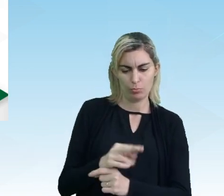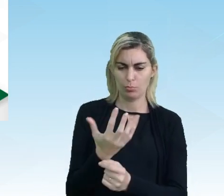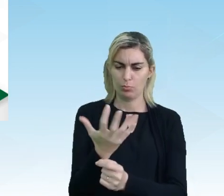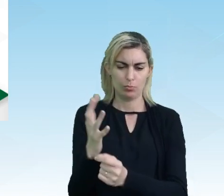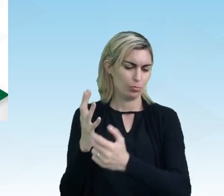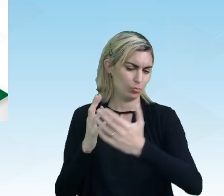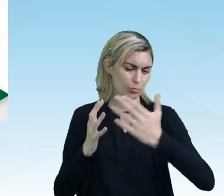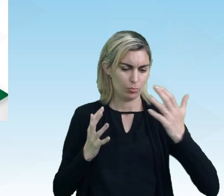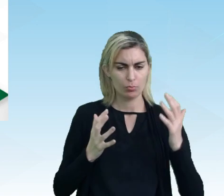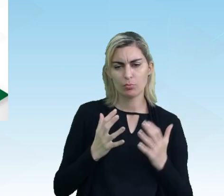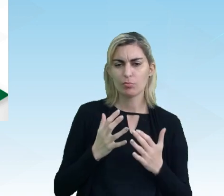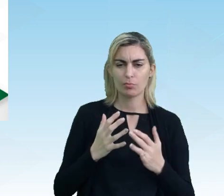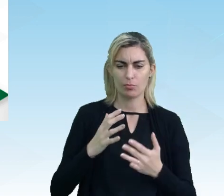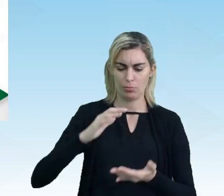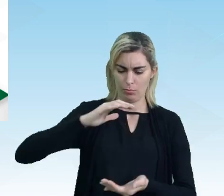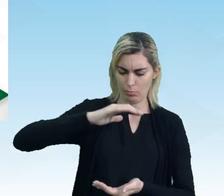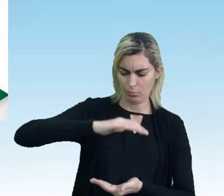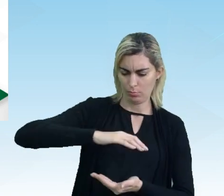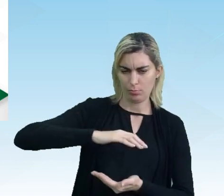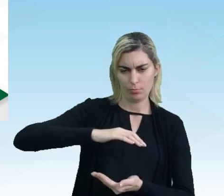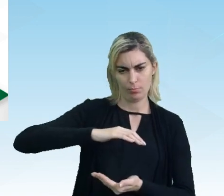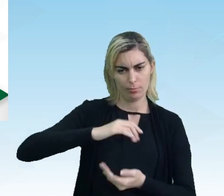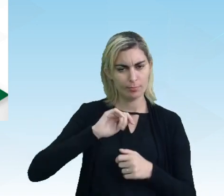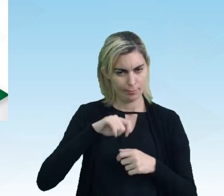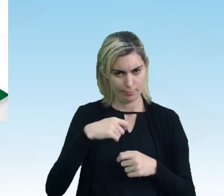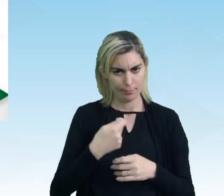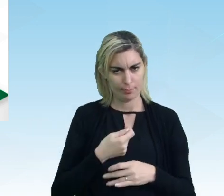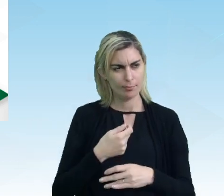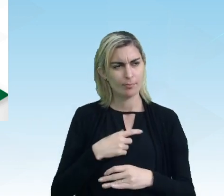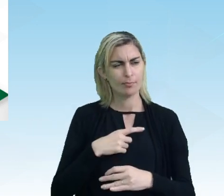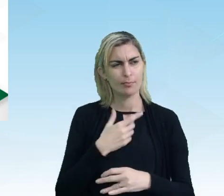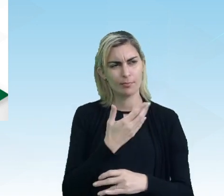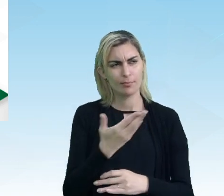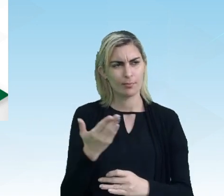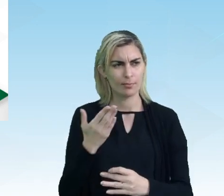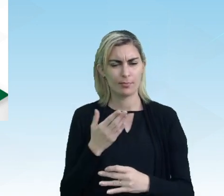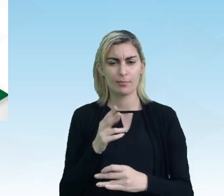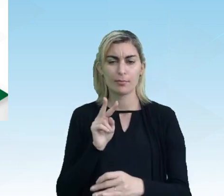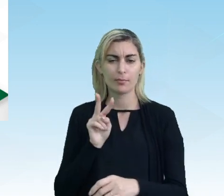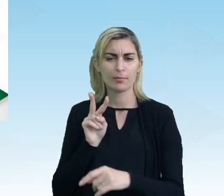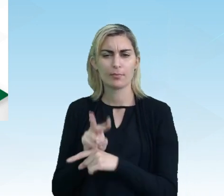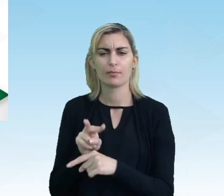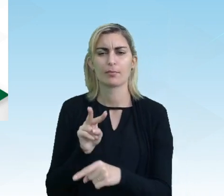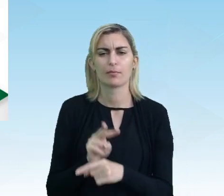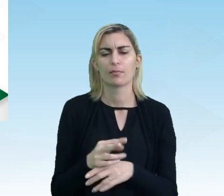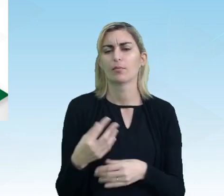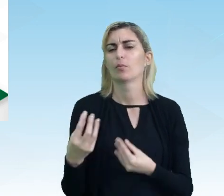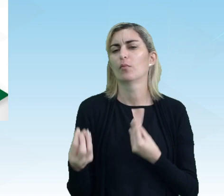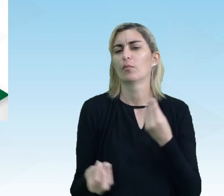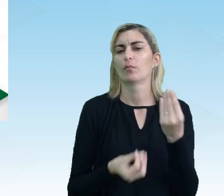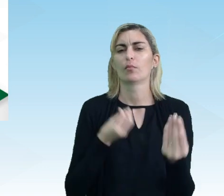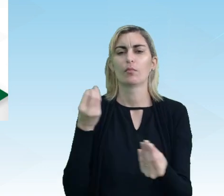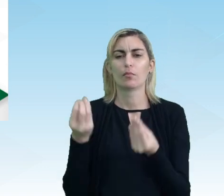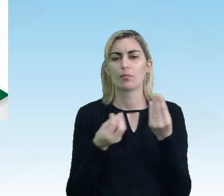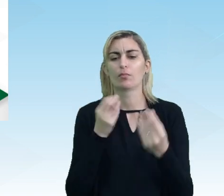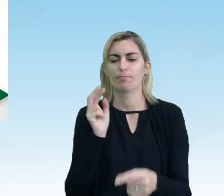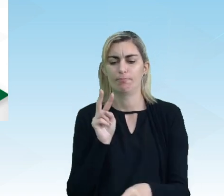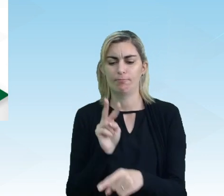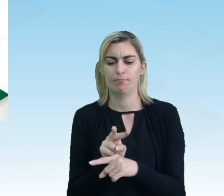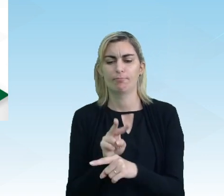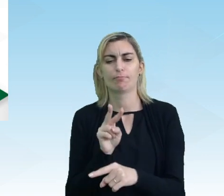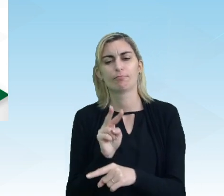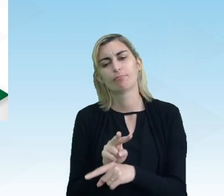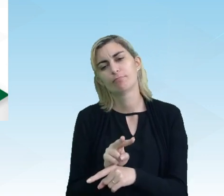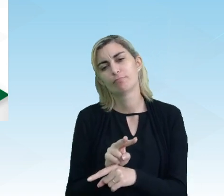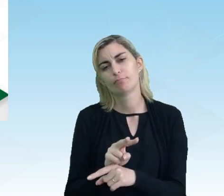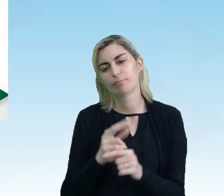ambiente. Contra uma dá, o outra encobre, tá? Gente, tentando preservar. Como seria essa preservação do